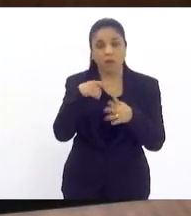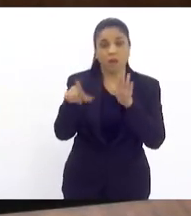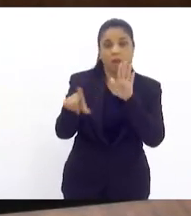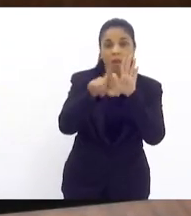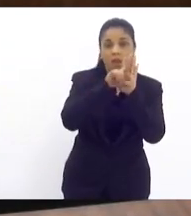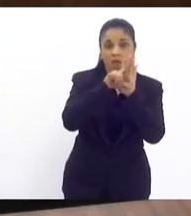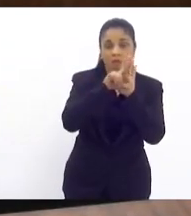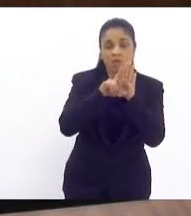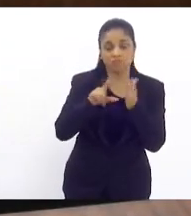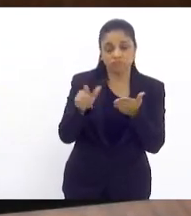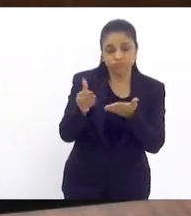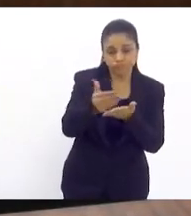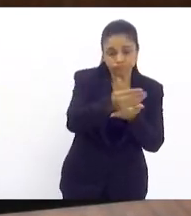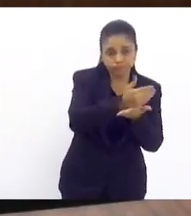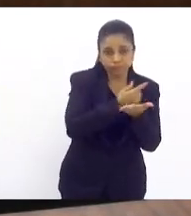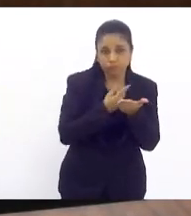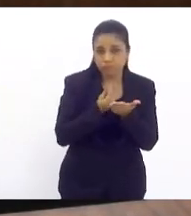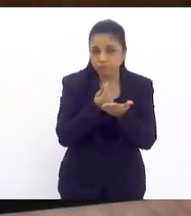anual